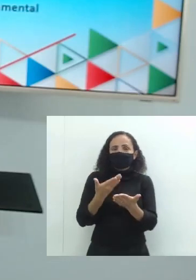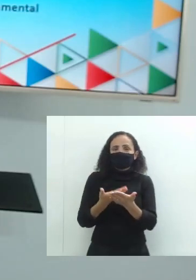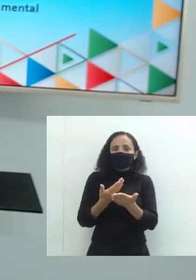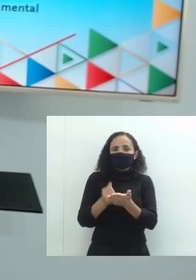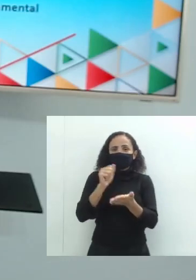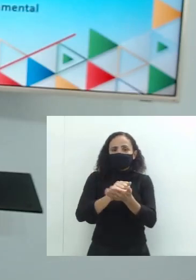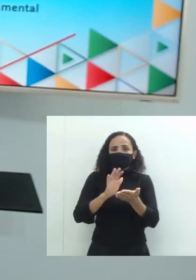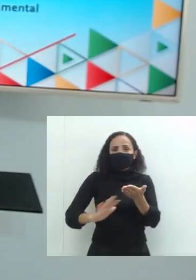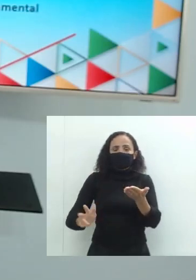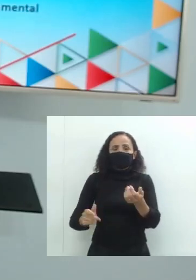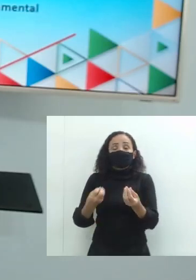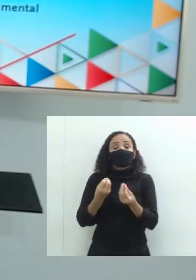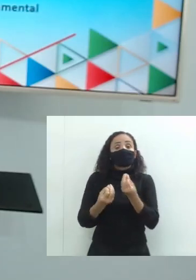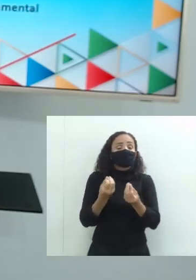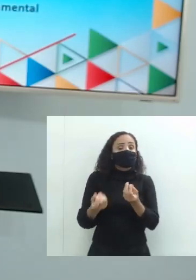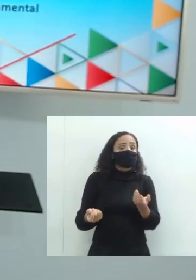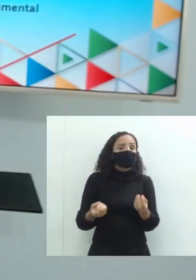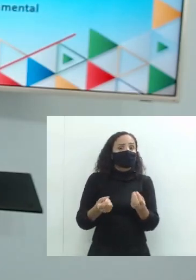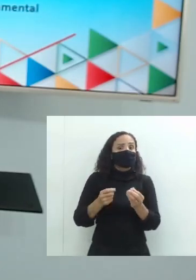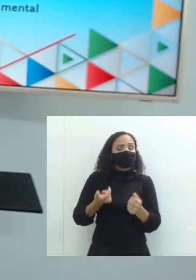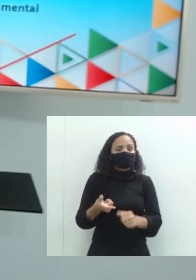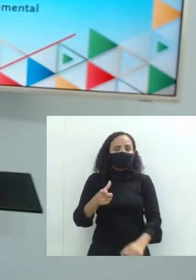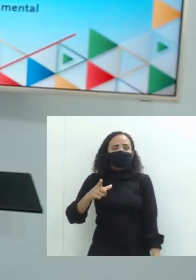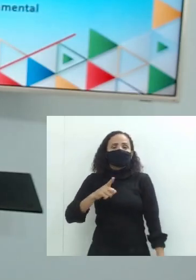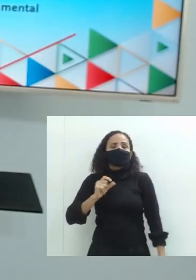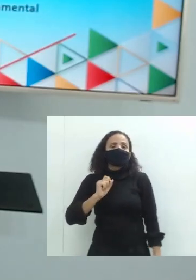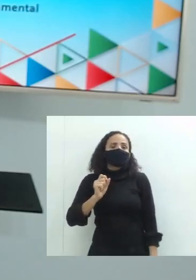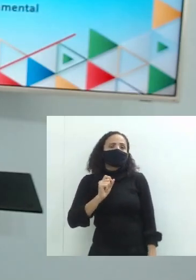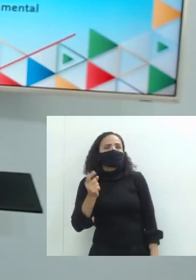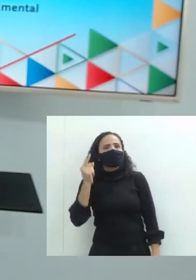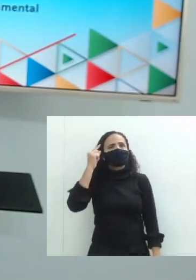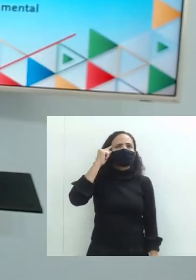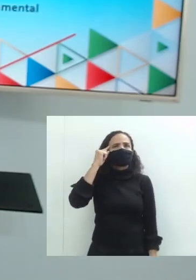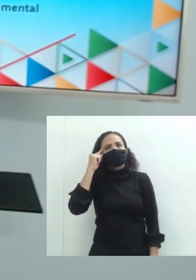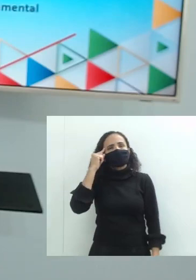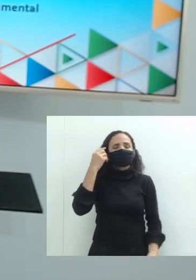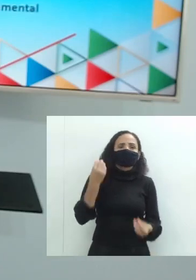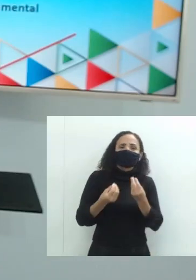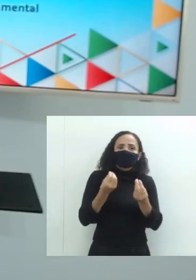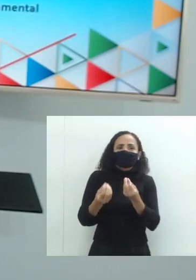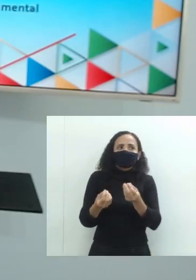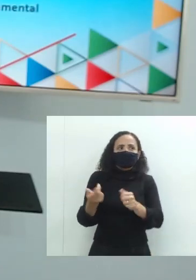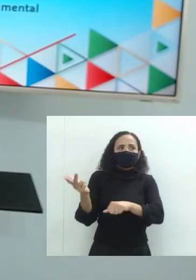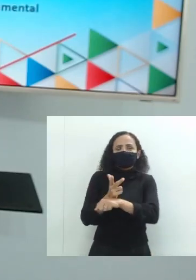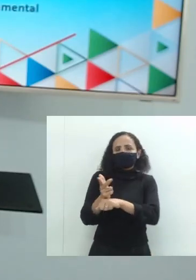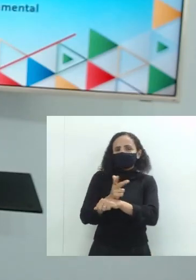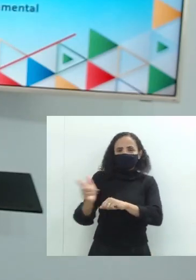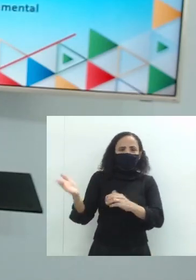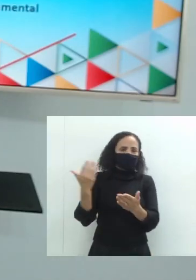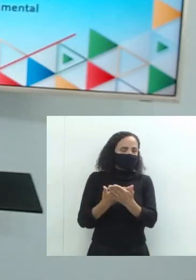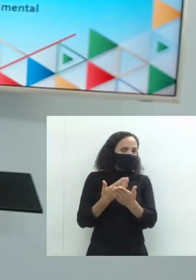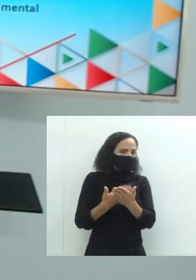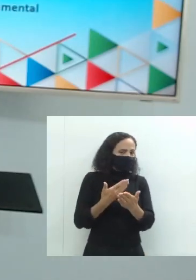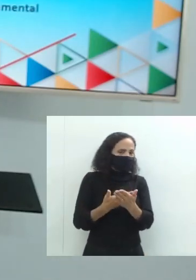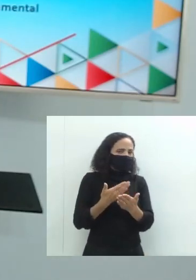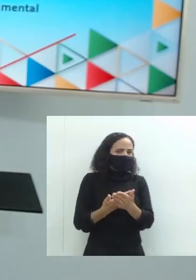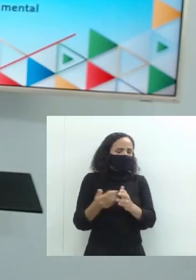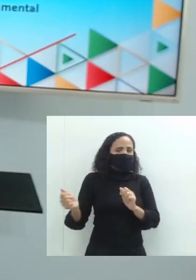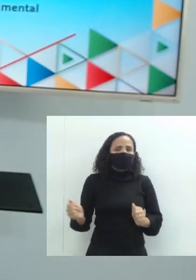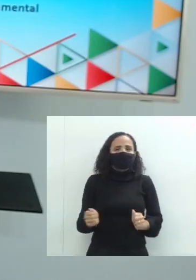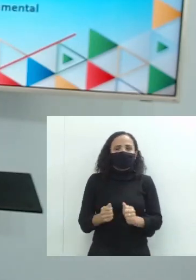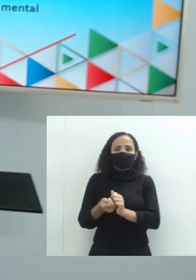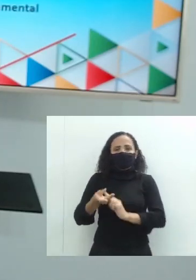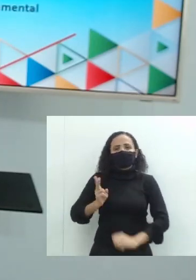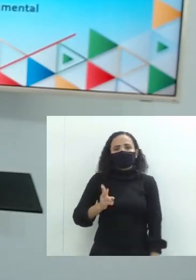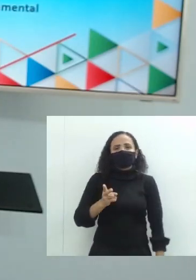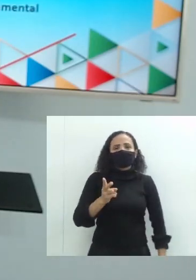próxima videoaula. E aí, ó, se tiver dúvida, pausa o vídeo, volta lá para o caderno, vê lá o teu assunto e